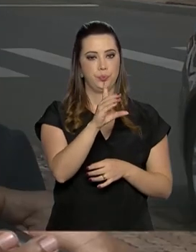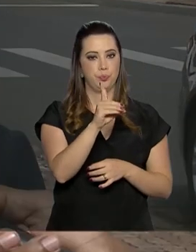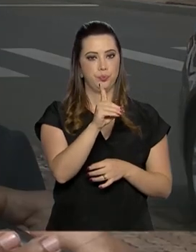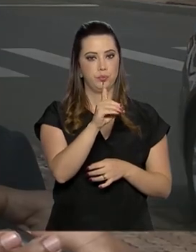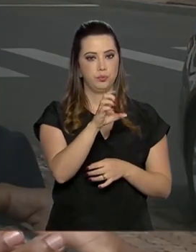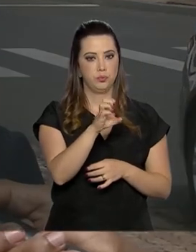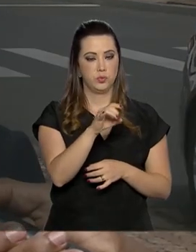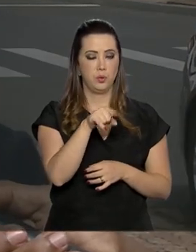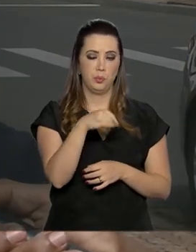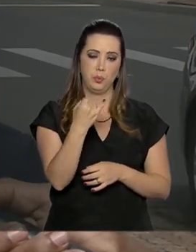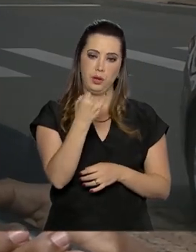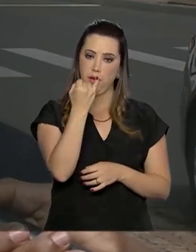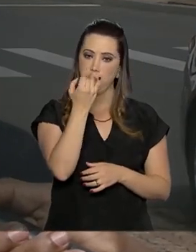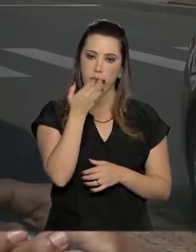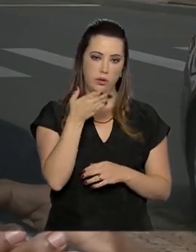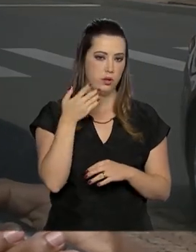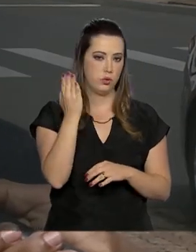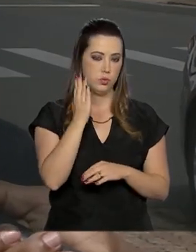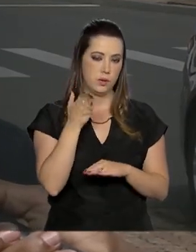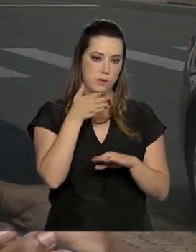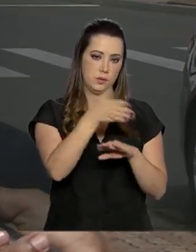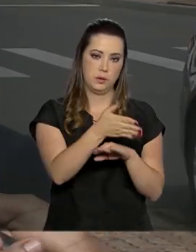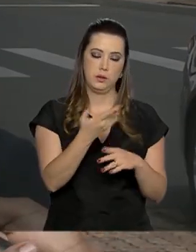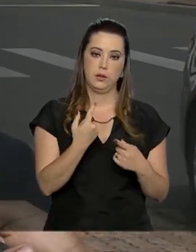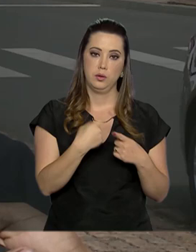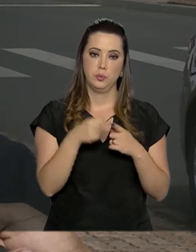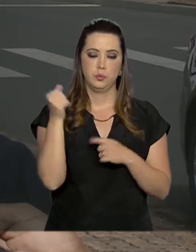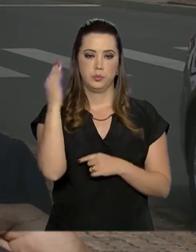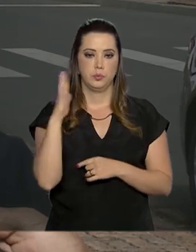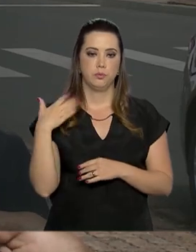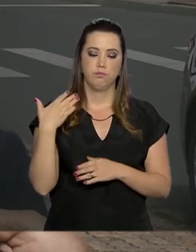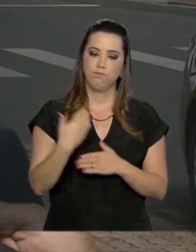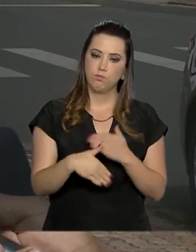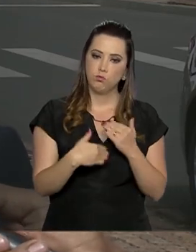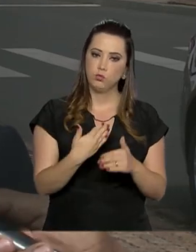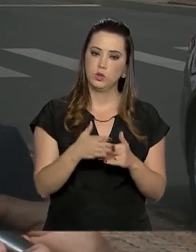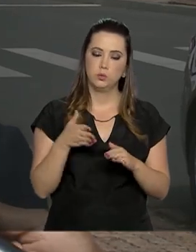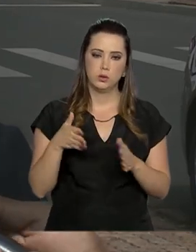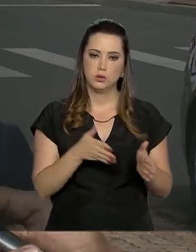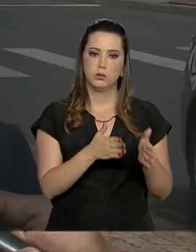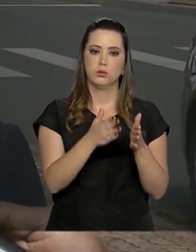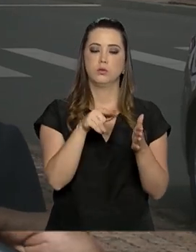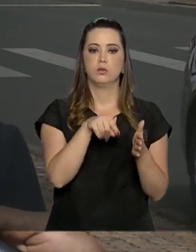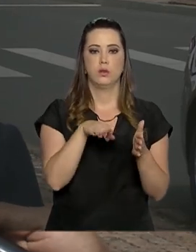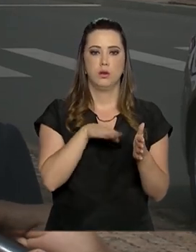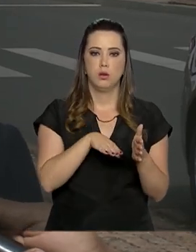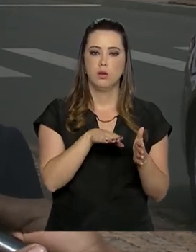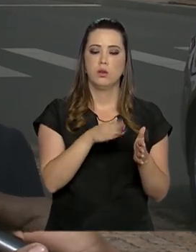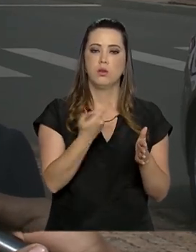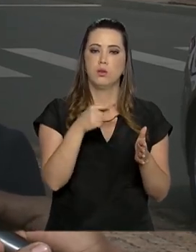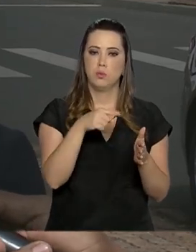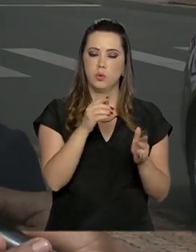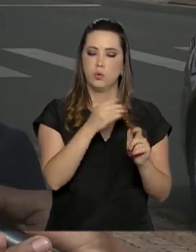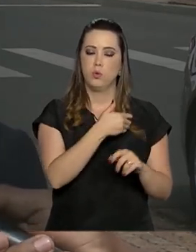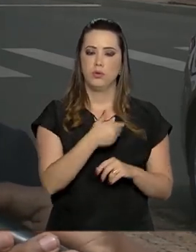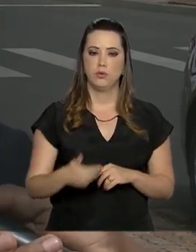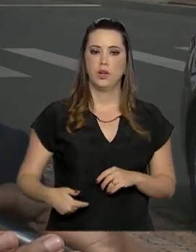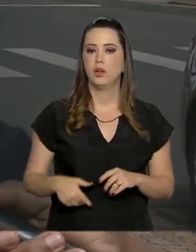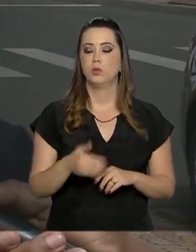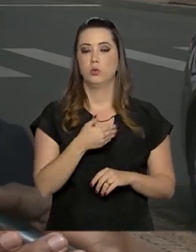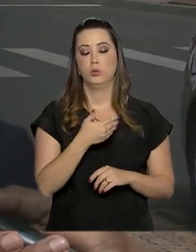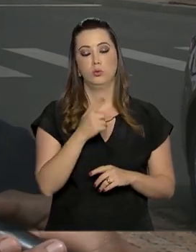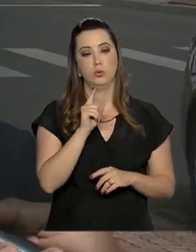o brasil é caminha de maneira clara para ter um padrão de governança pública